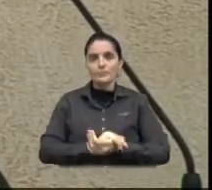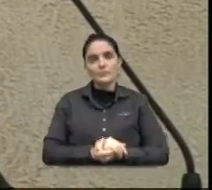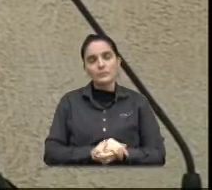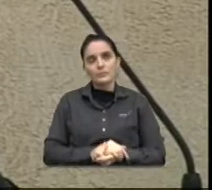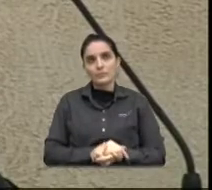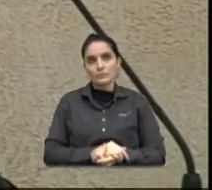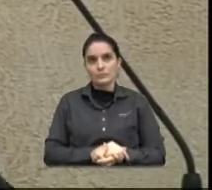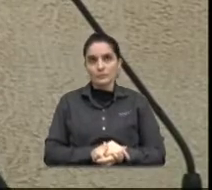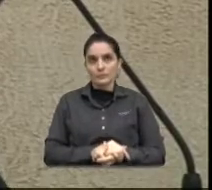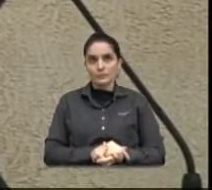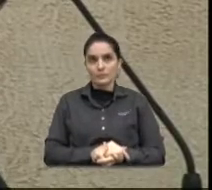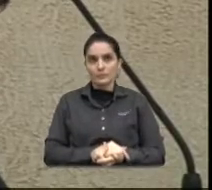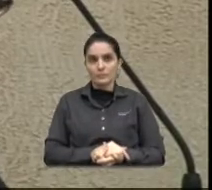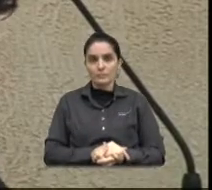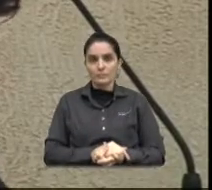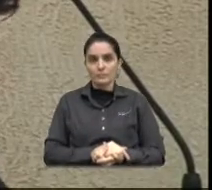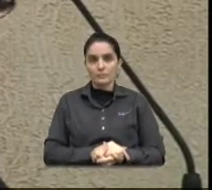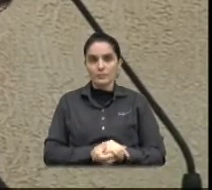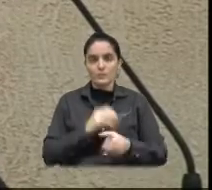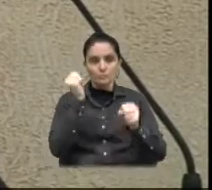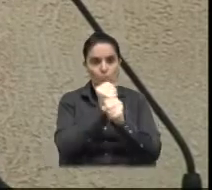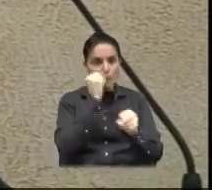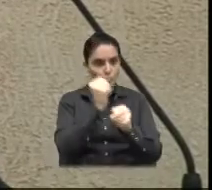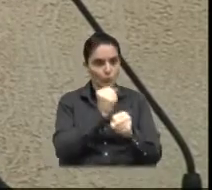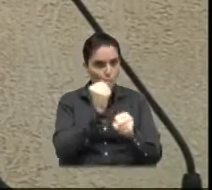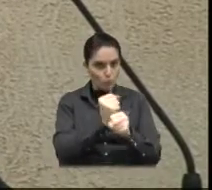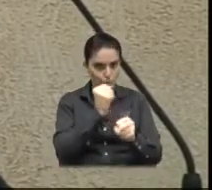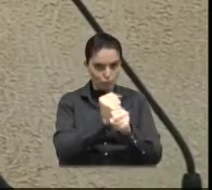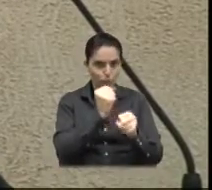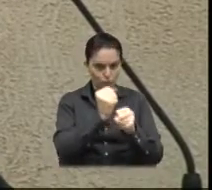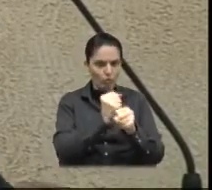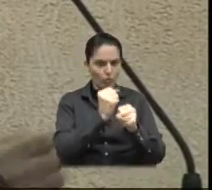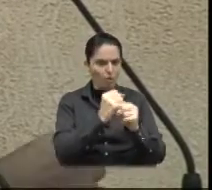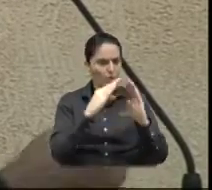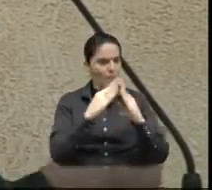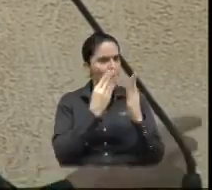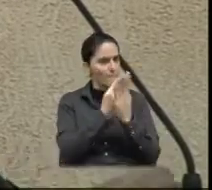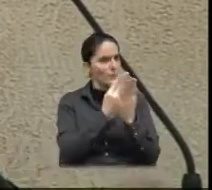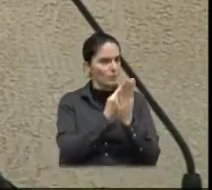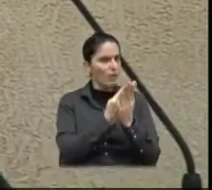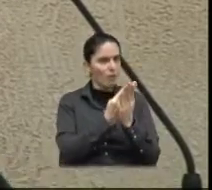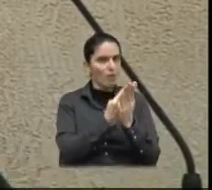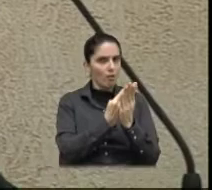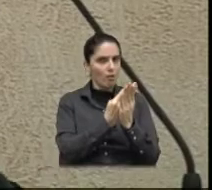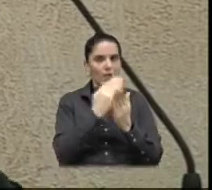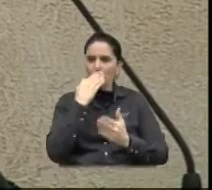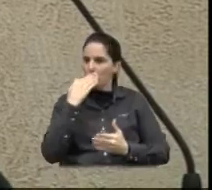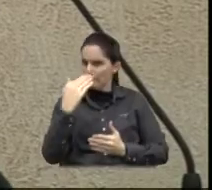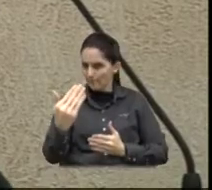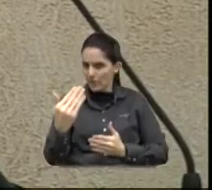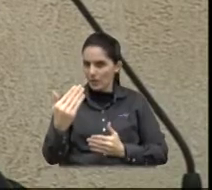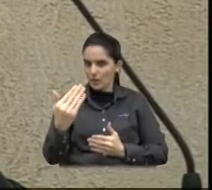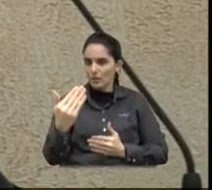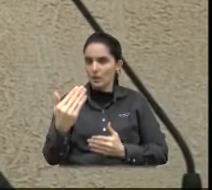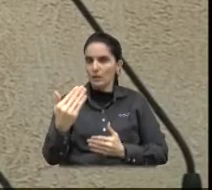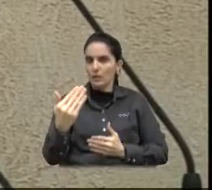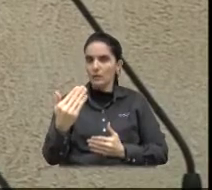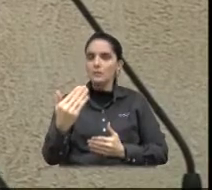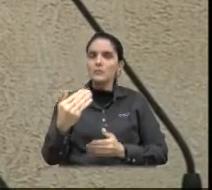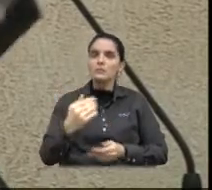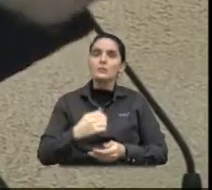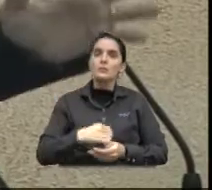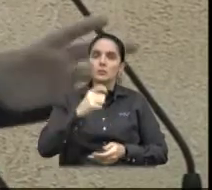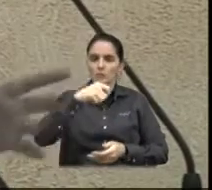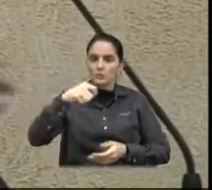quando você constrói uma uma escola ou quando você pede autorização para utilizar o